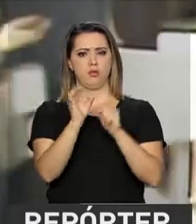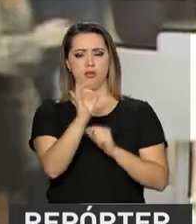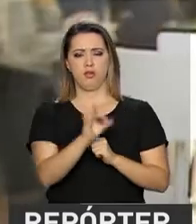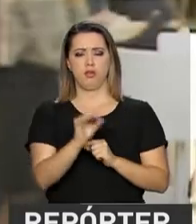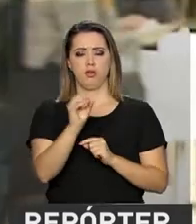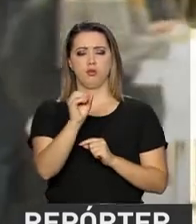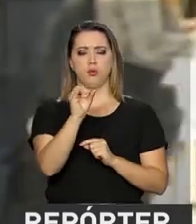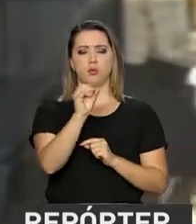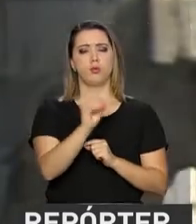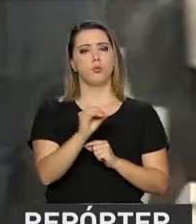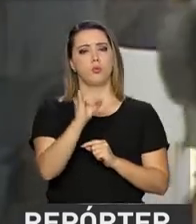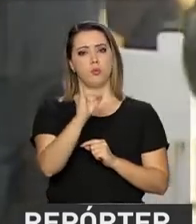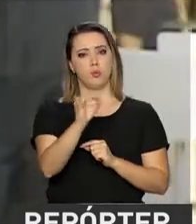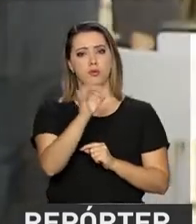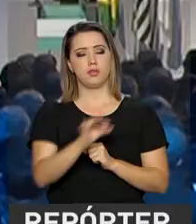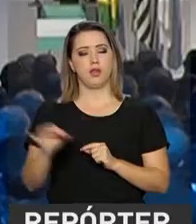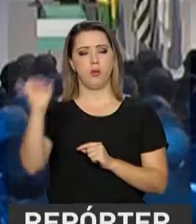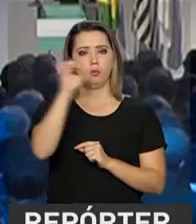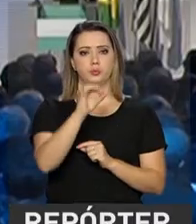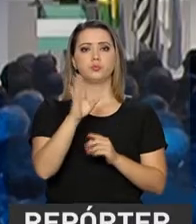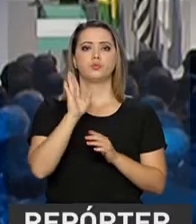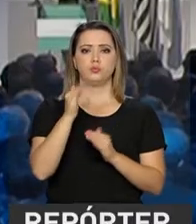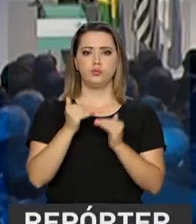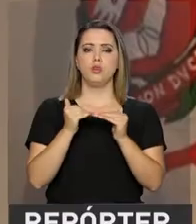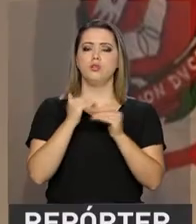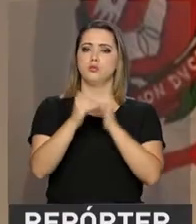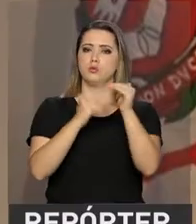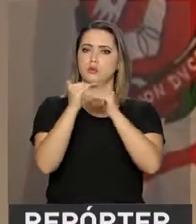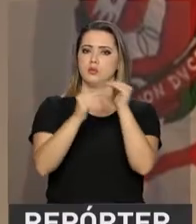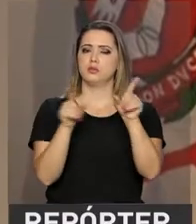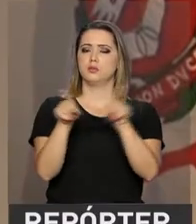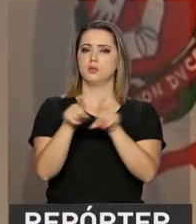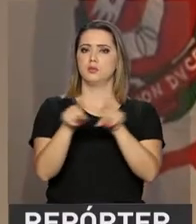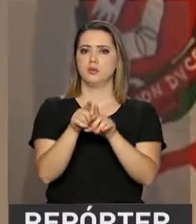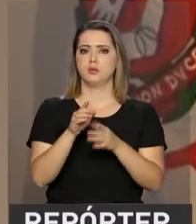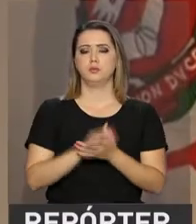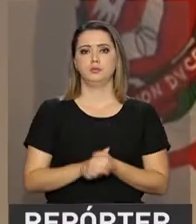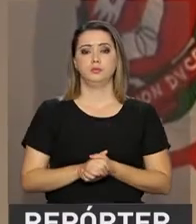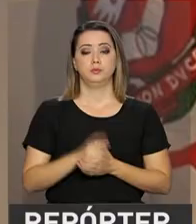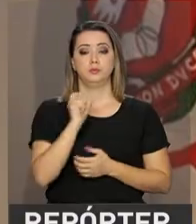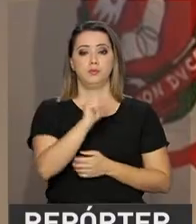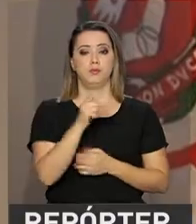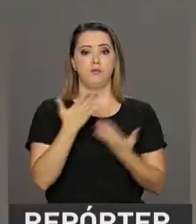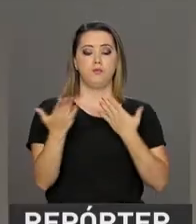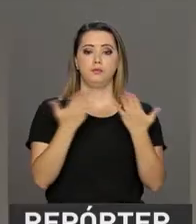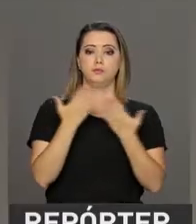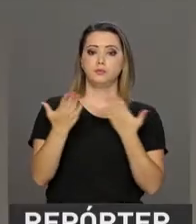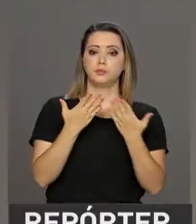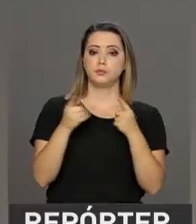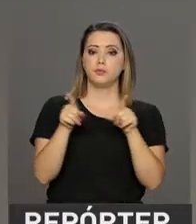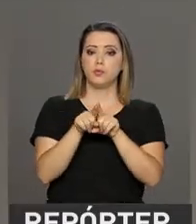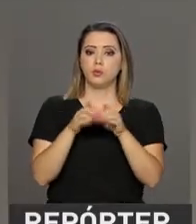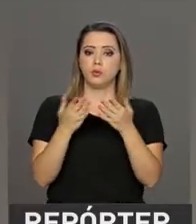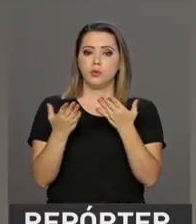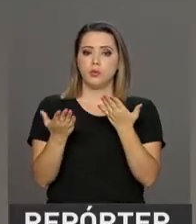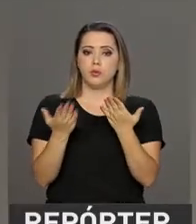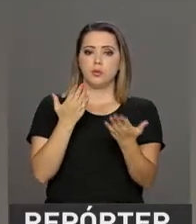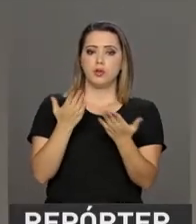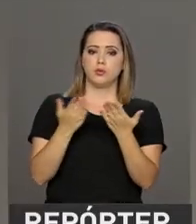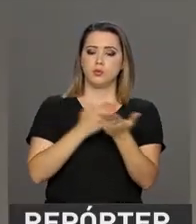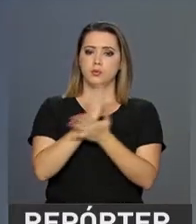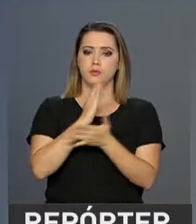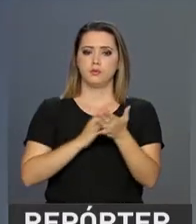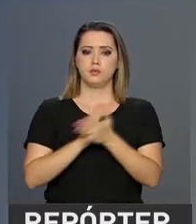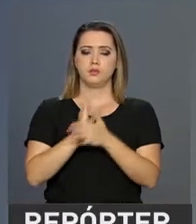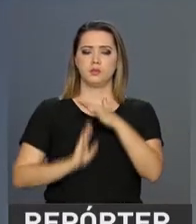em relação ao mesmo período do ano passado. Diante da plateia, o presidente Michel Temer fez um balanço das reformas aprovadas até agora, como o